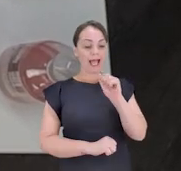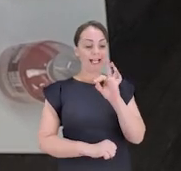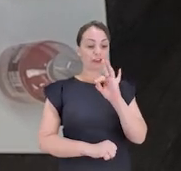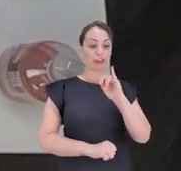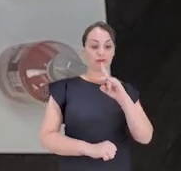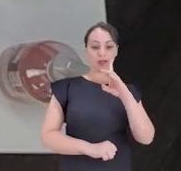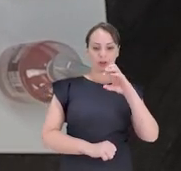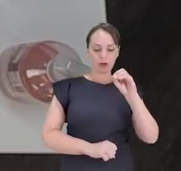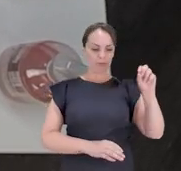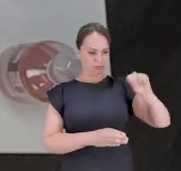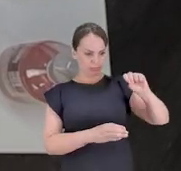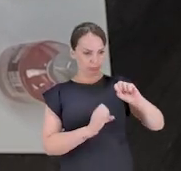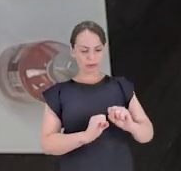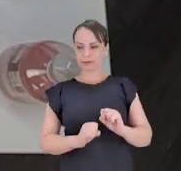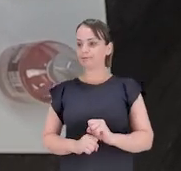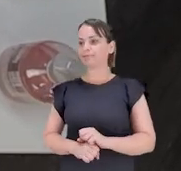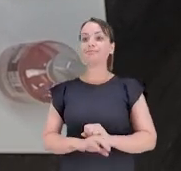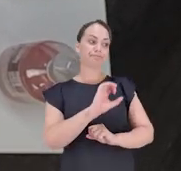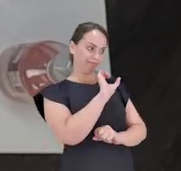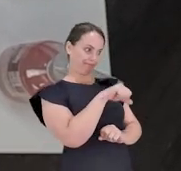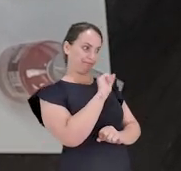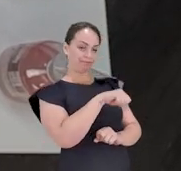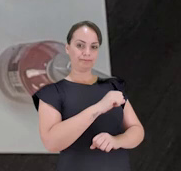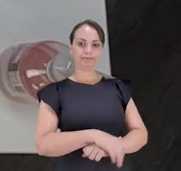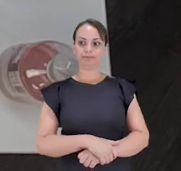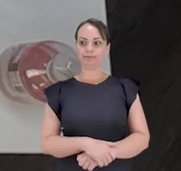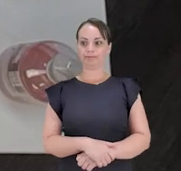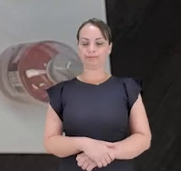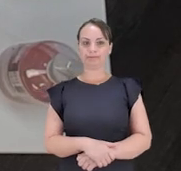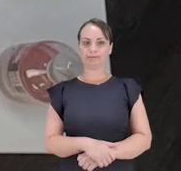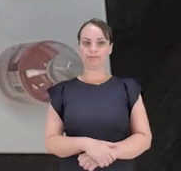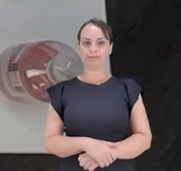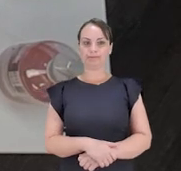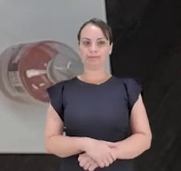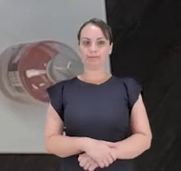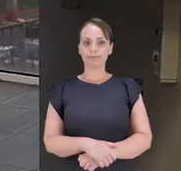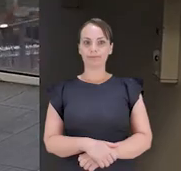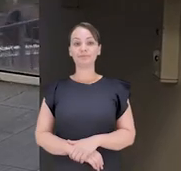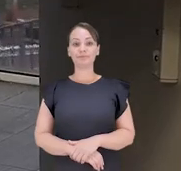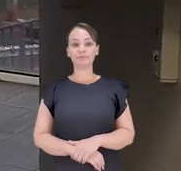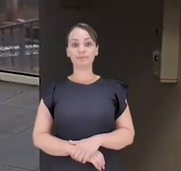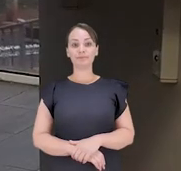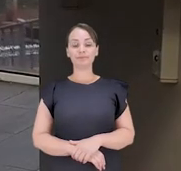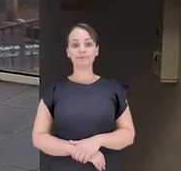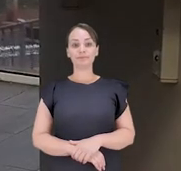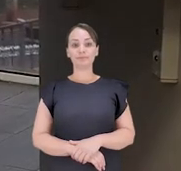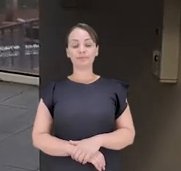Pode, se quiser. Vou colocar um pouquinho mais pra grudando aqui na mão.